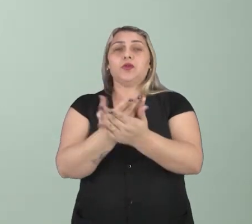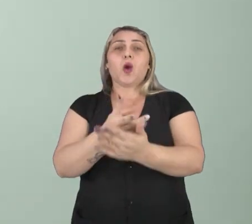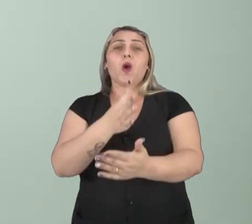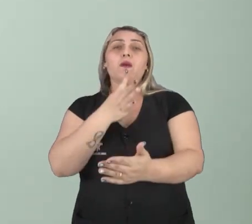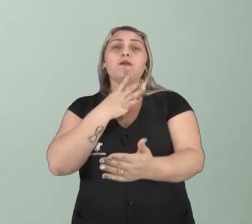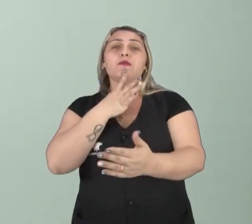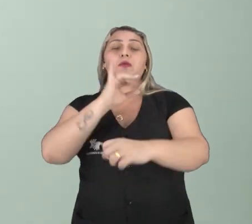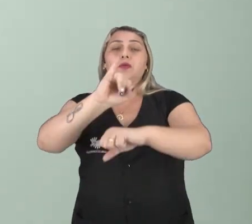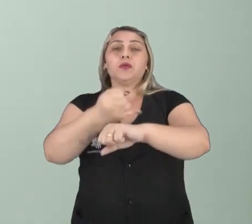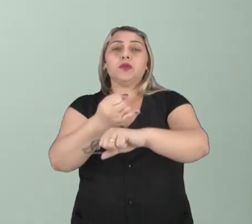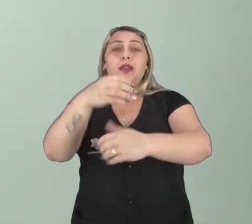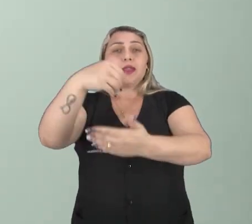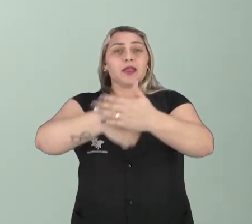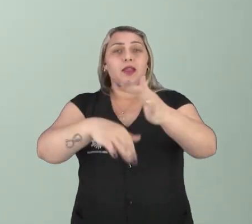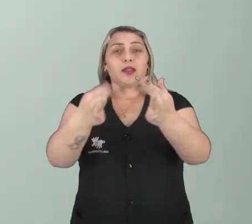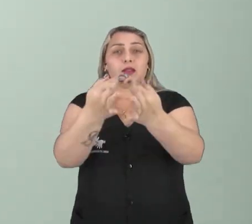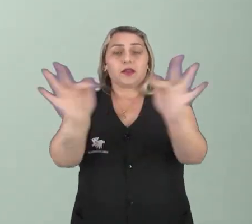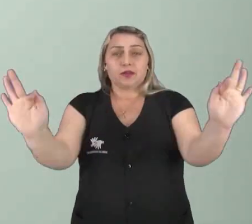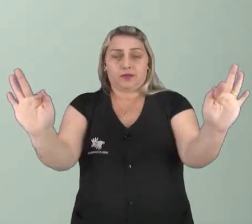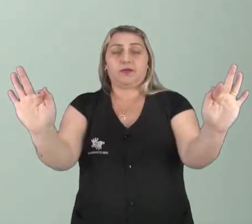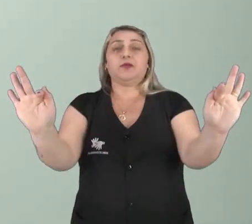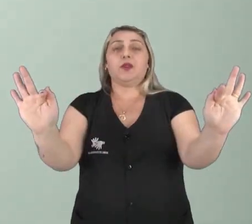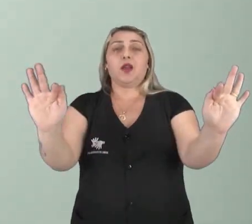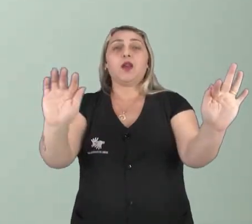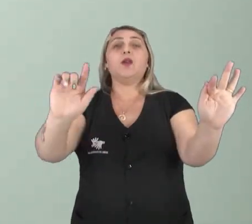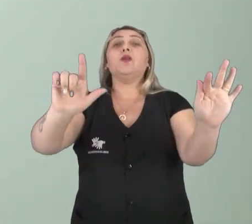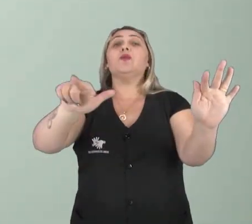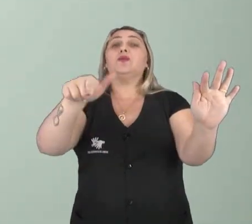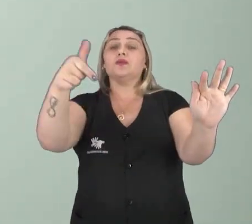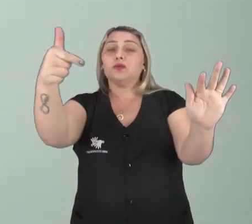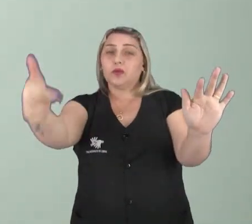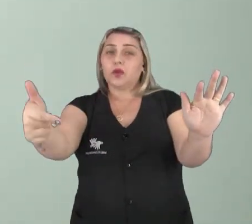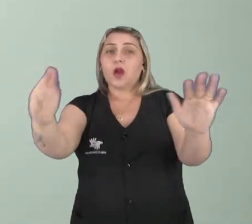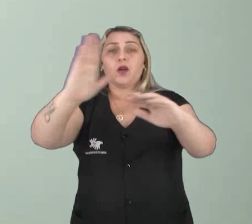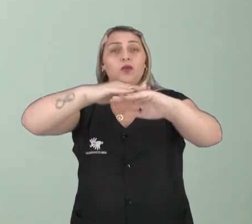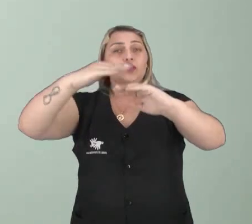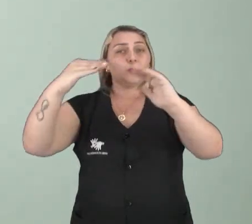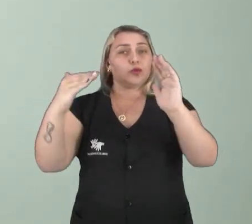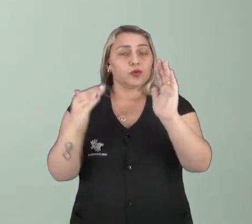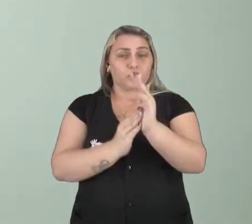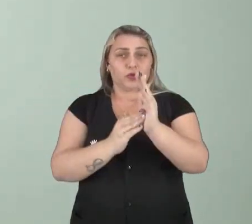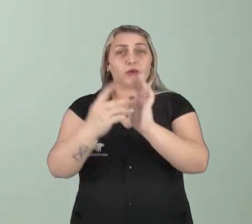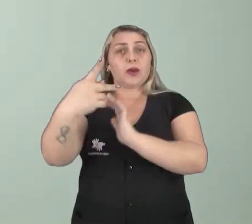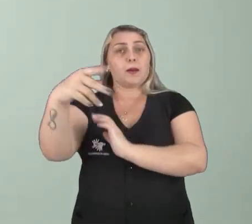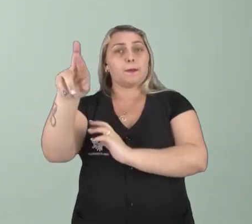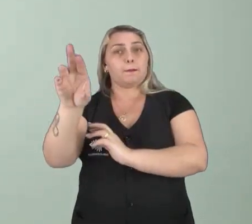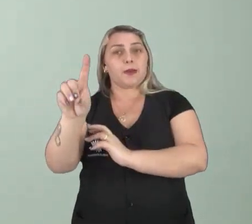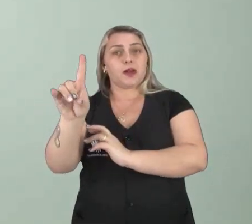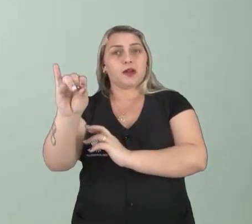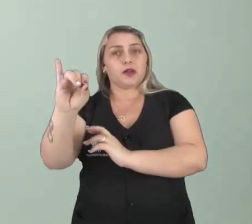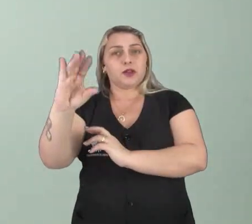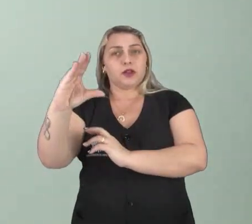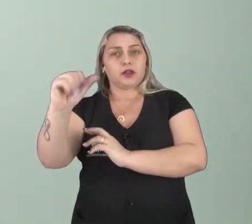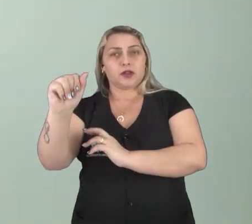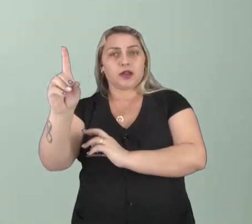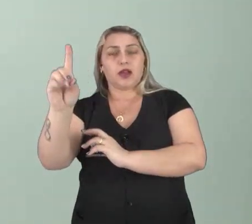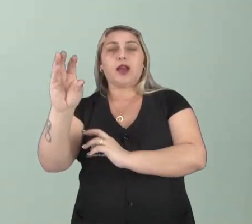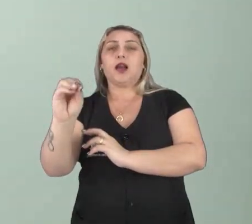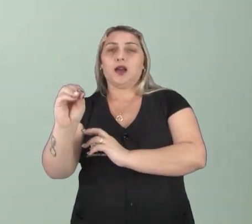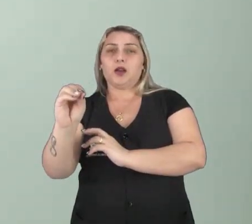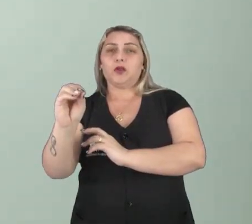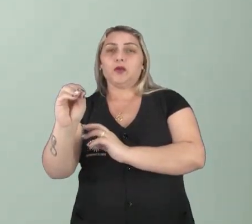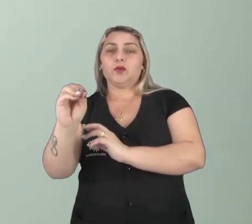sujeito da frase ali, daquela oração, e o restante é tudo aquilo, é o predicado, né? É tudo aquilo que se remete